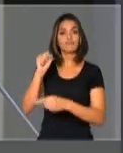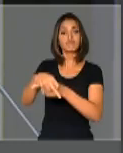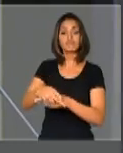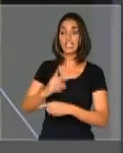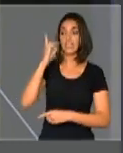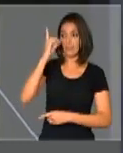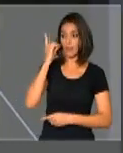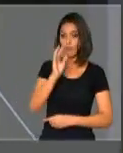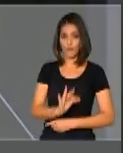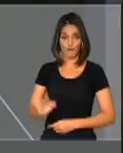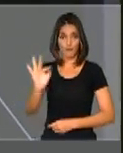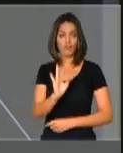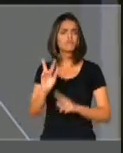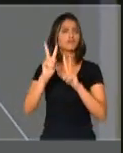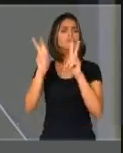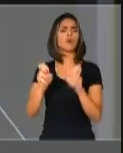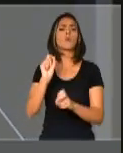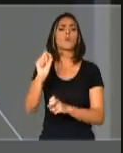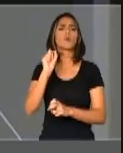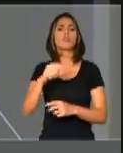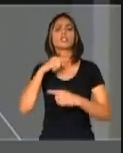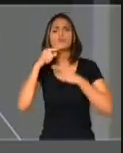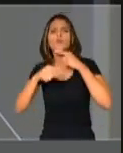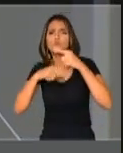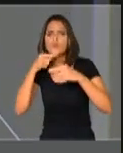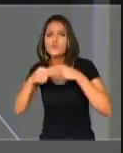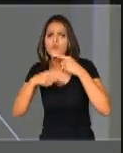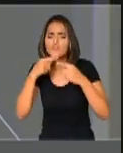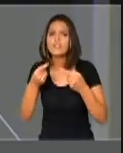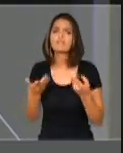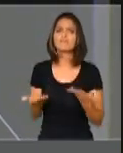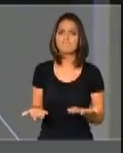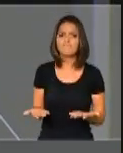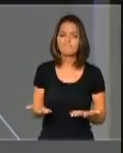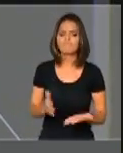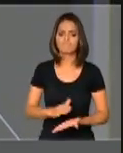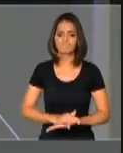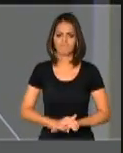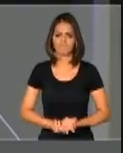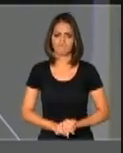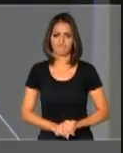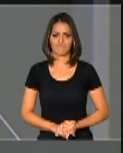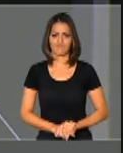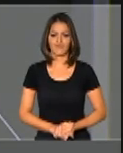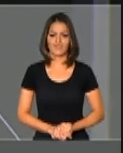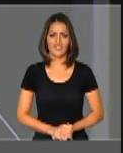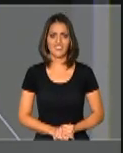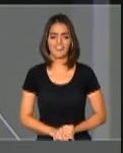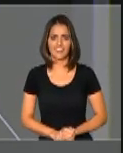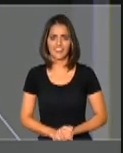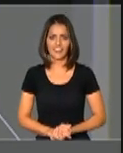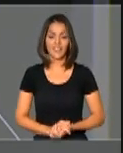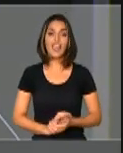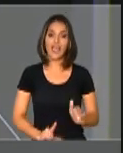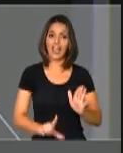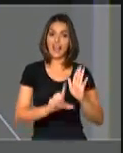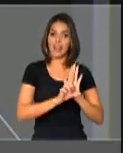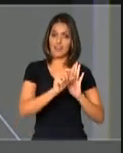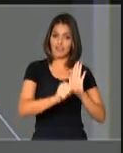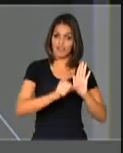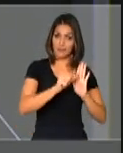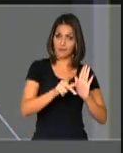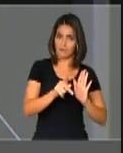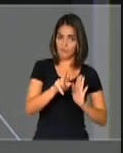Federal com relação a todas aquelas dúvidas que nós tínhamos no que diz respeito à questão da reforma da